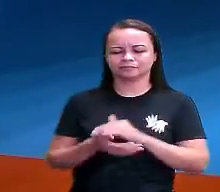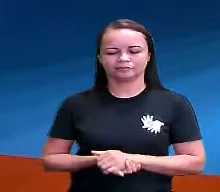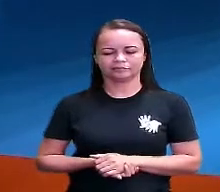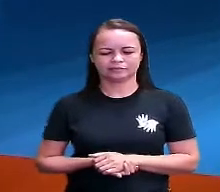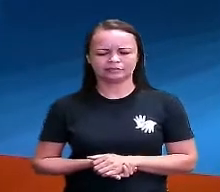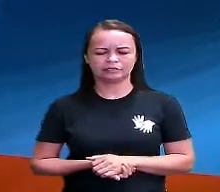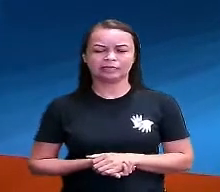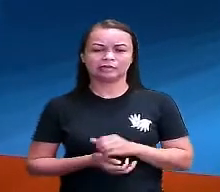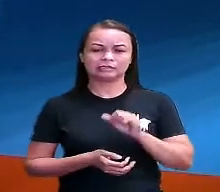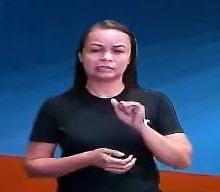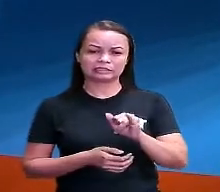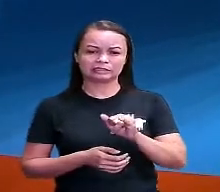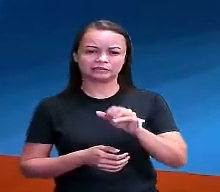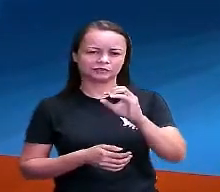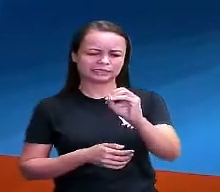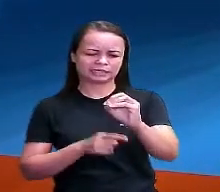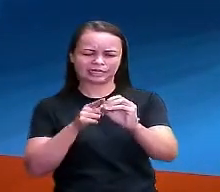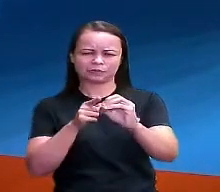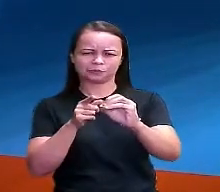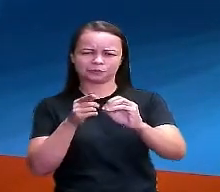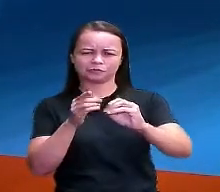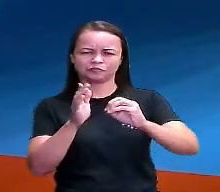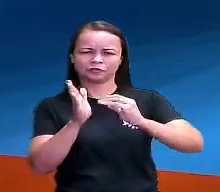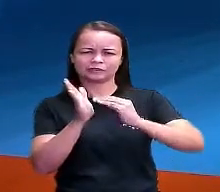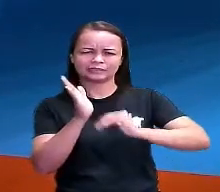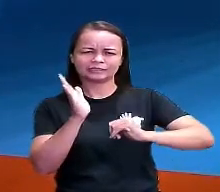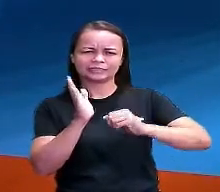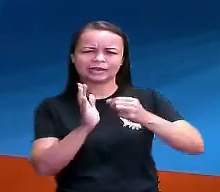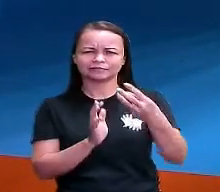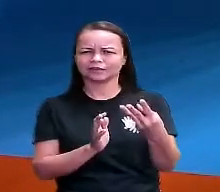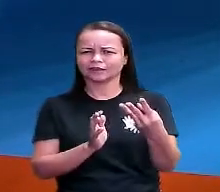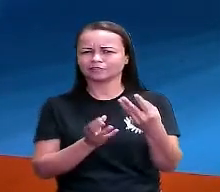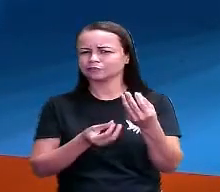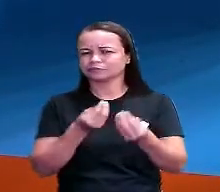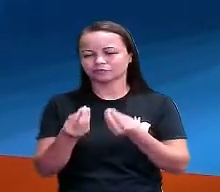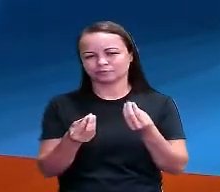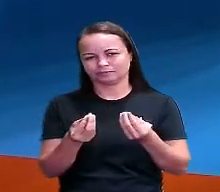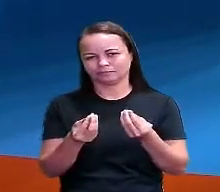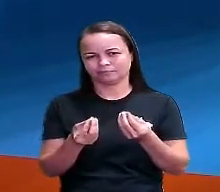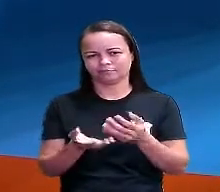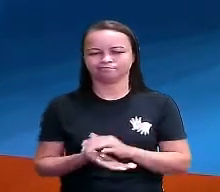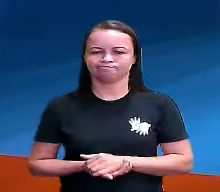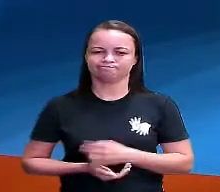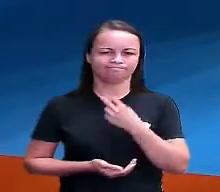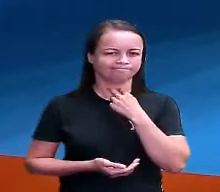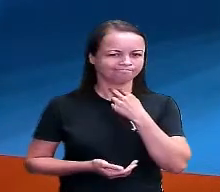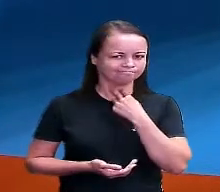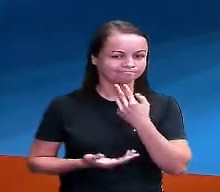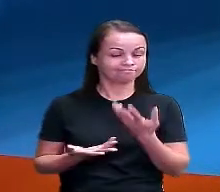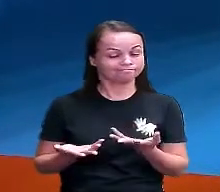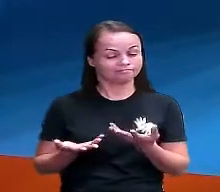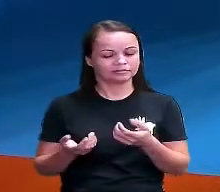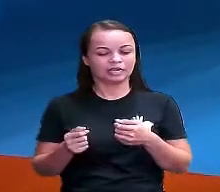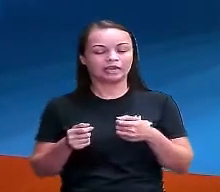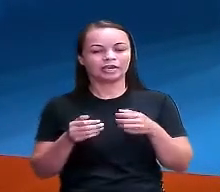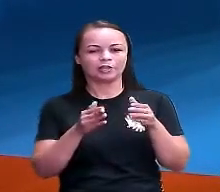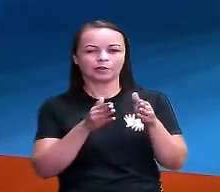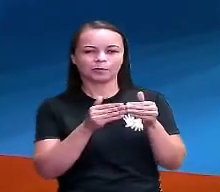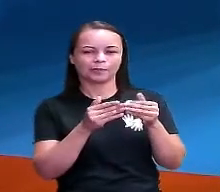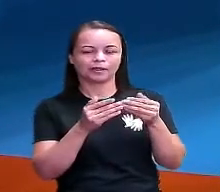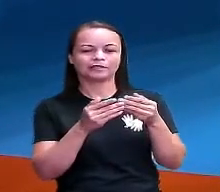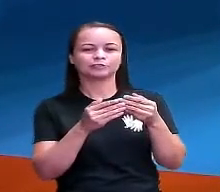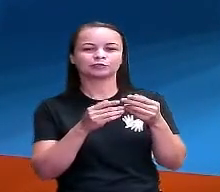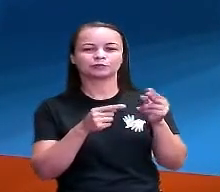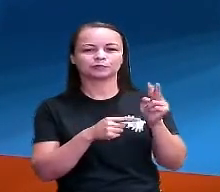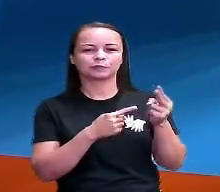tenho 0, como é que eu vou tirar 3? Eu não posso, né? Aí o que é que eu faço? Eu peço emprestado para o